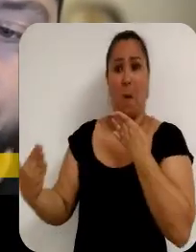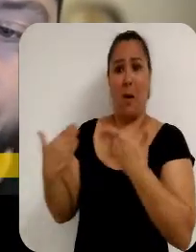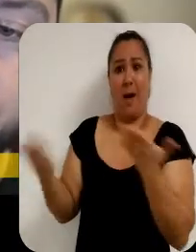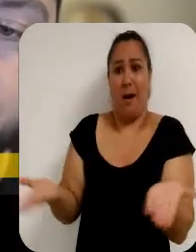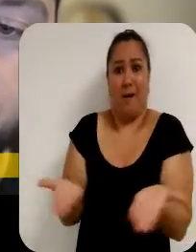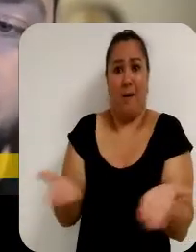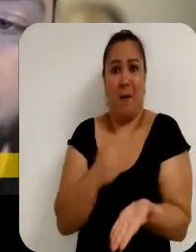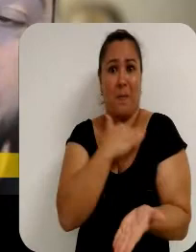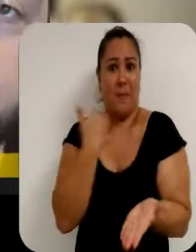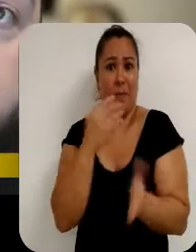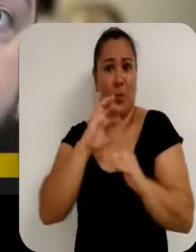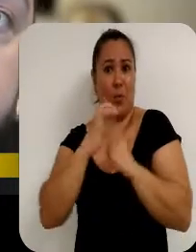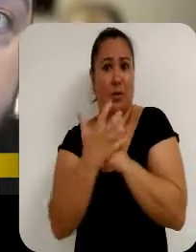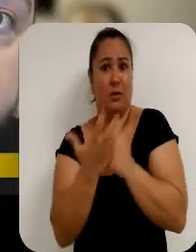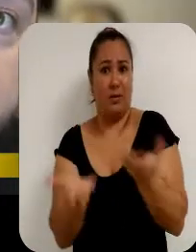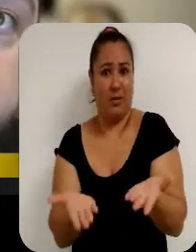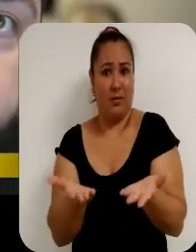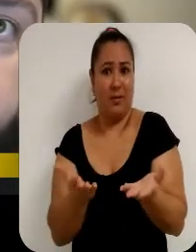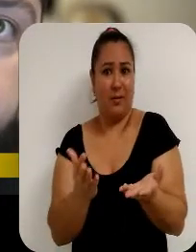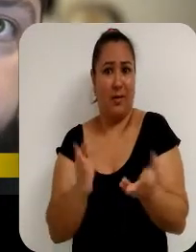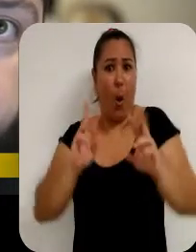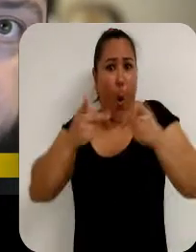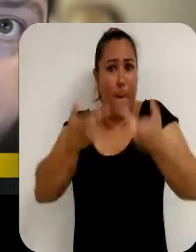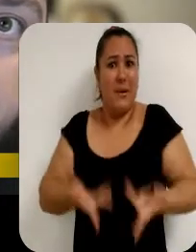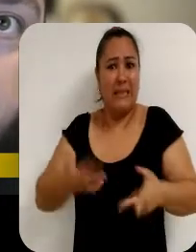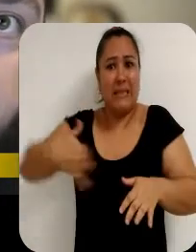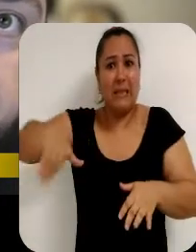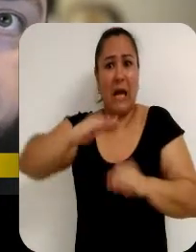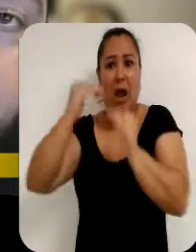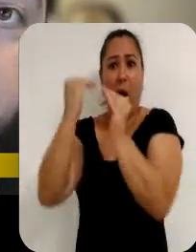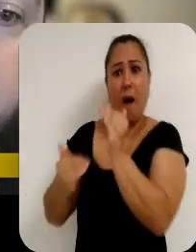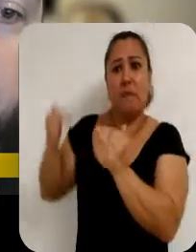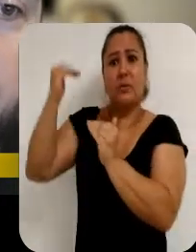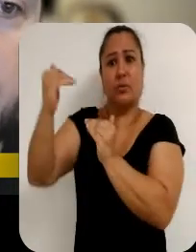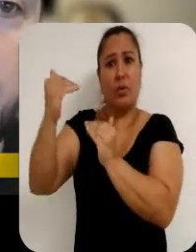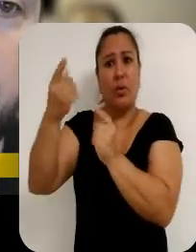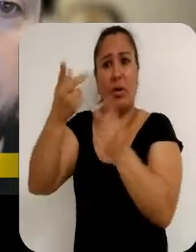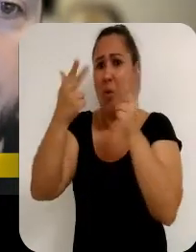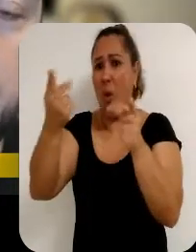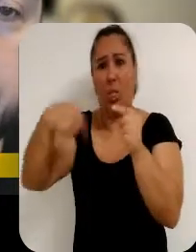humanidade avançou e o que a gente consegue fazer. Tá?